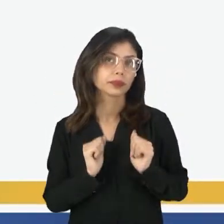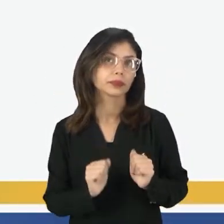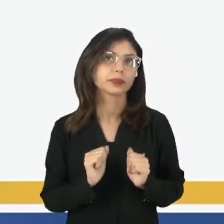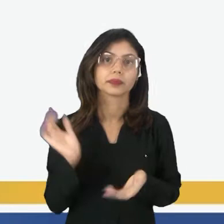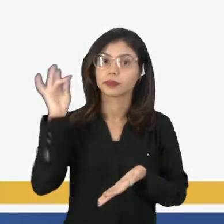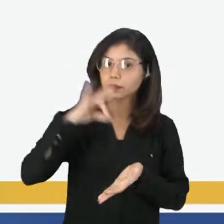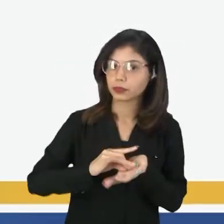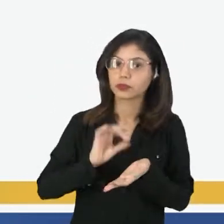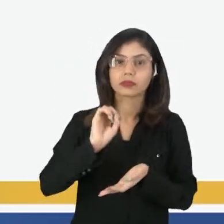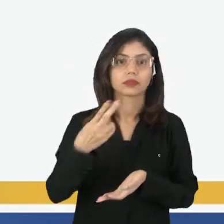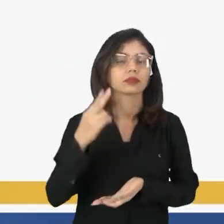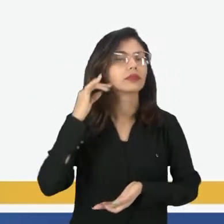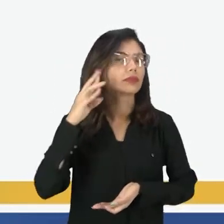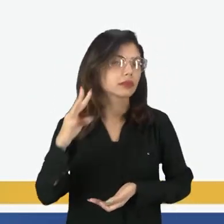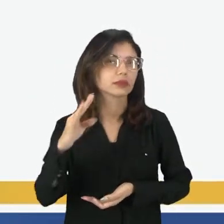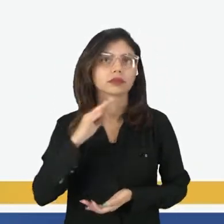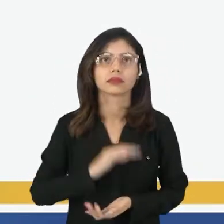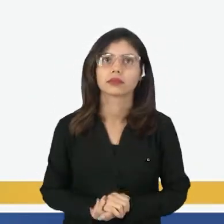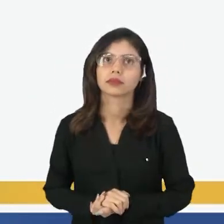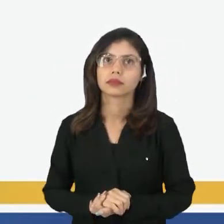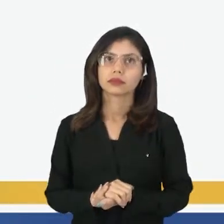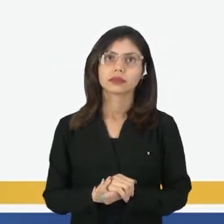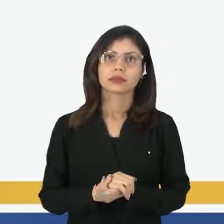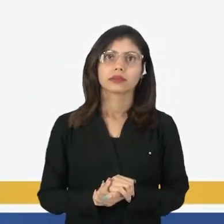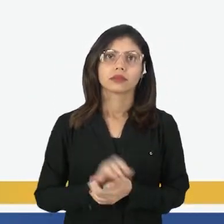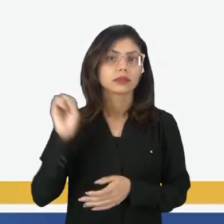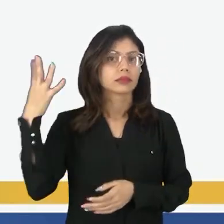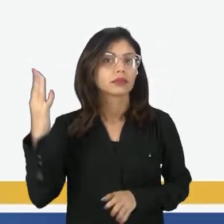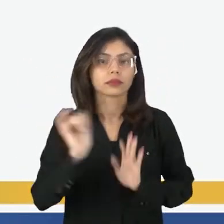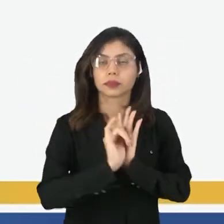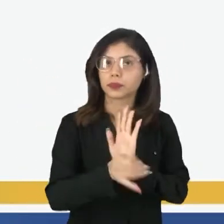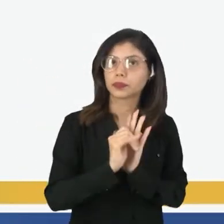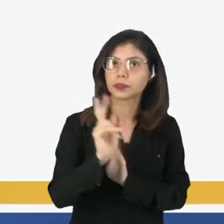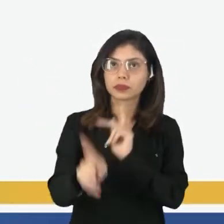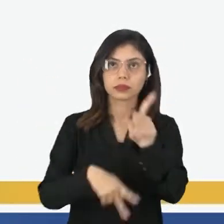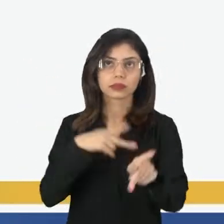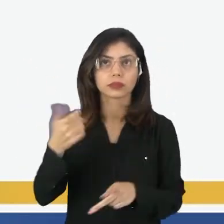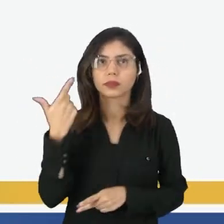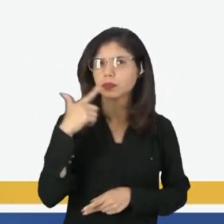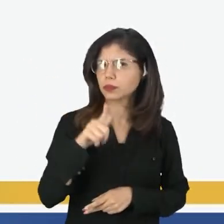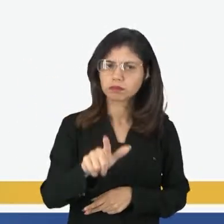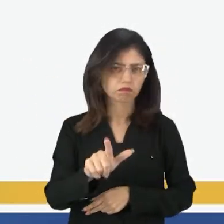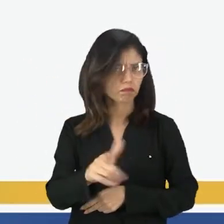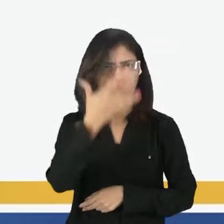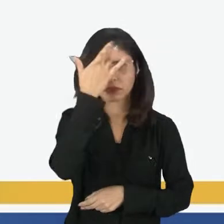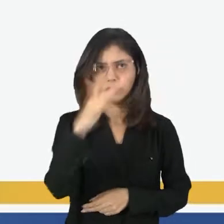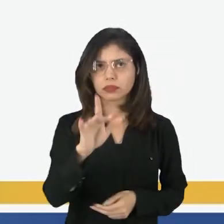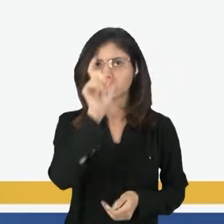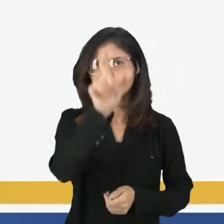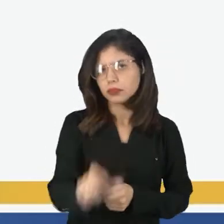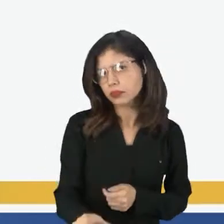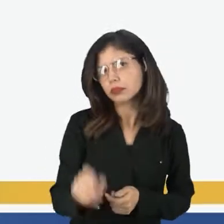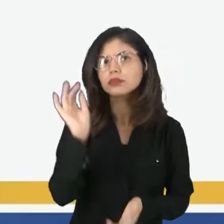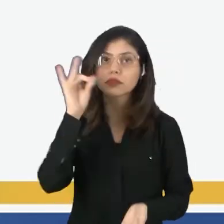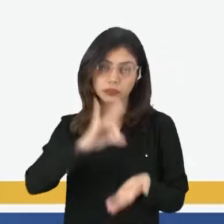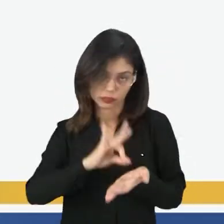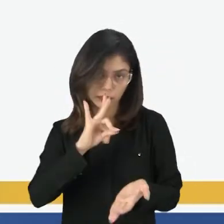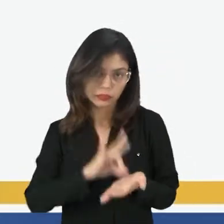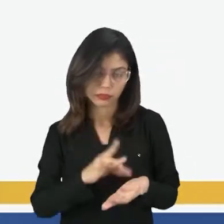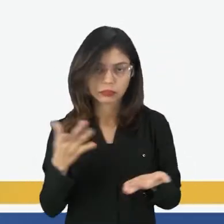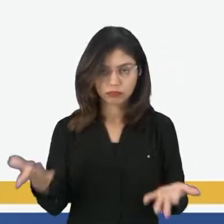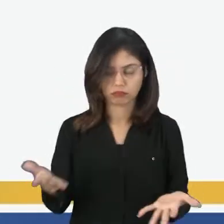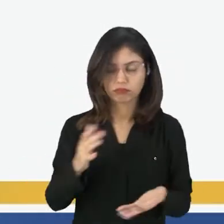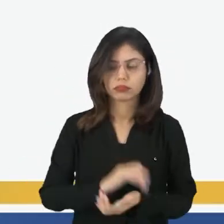Elas podem ser reais ou fictícias. No caso dos contos populares, não se consegue saber se as